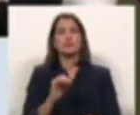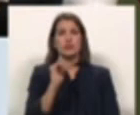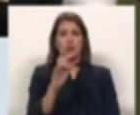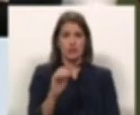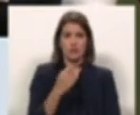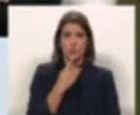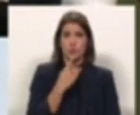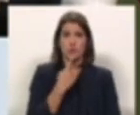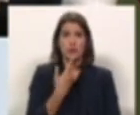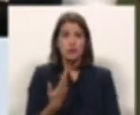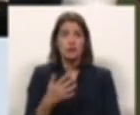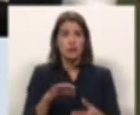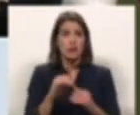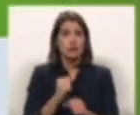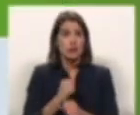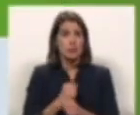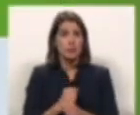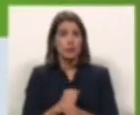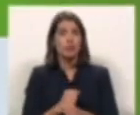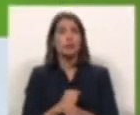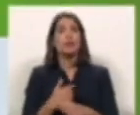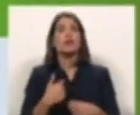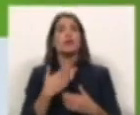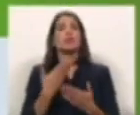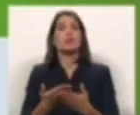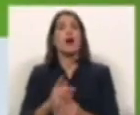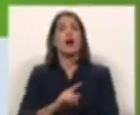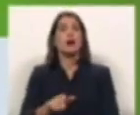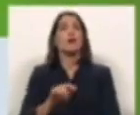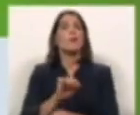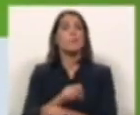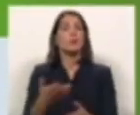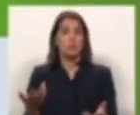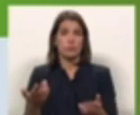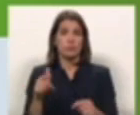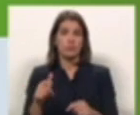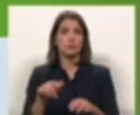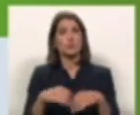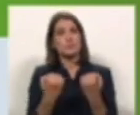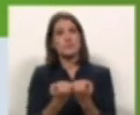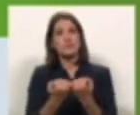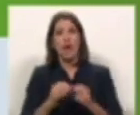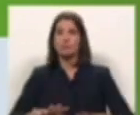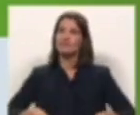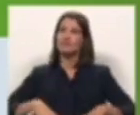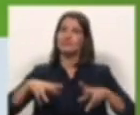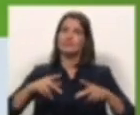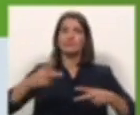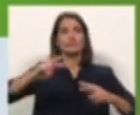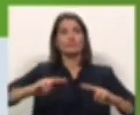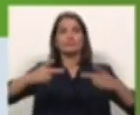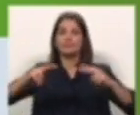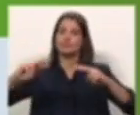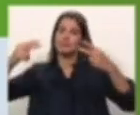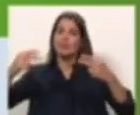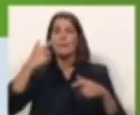tão alta sobre o trabalho o que estamos a impedir é que haja mobilidade social estamos entre pessoas